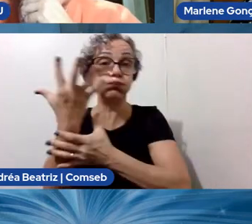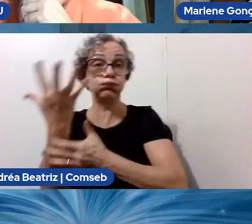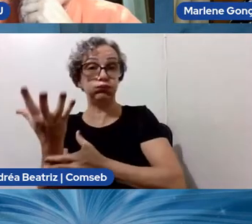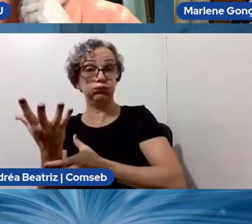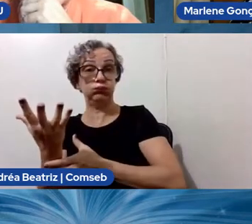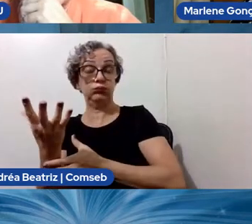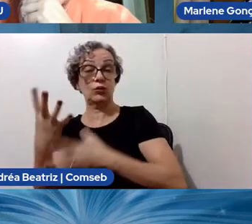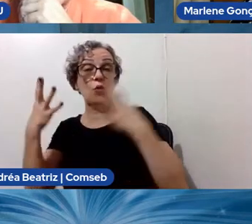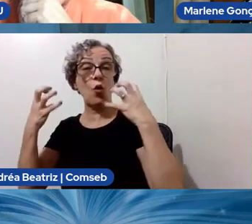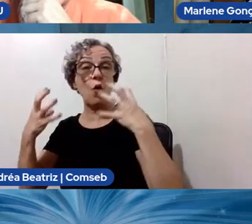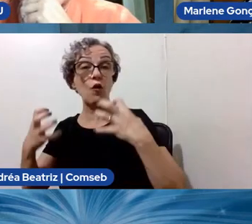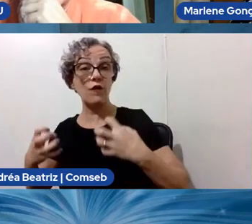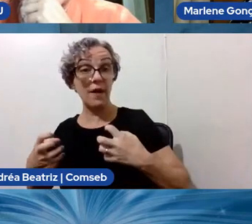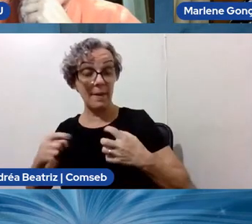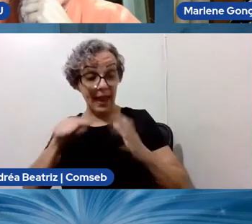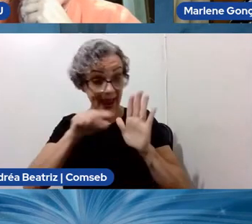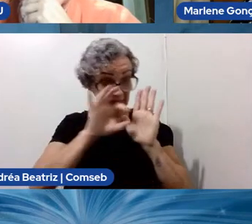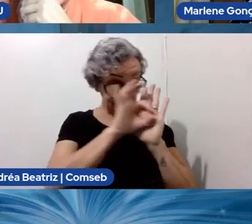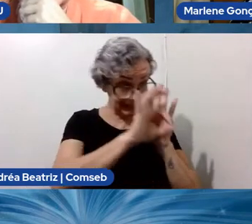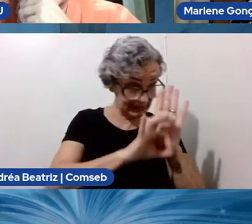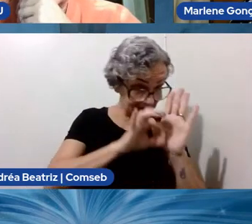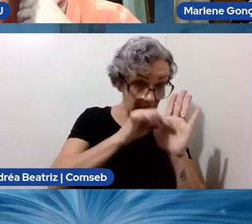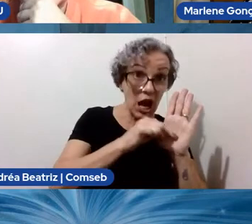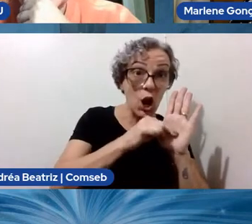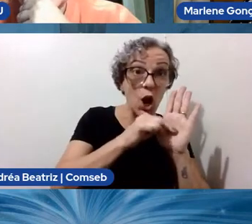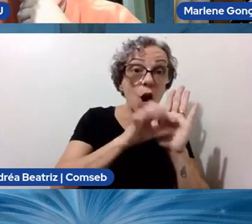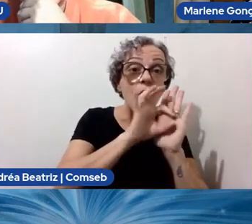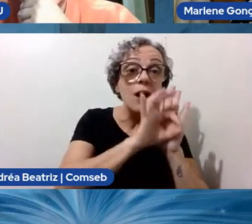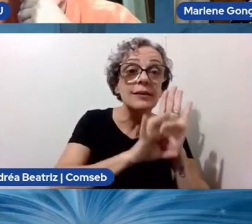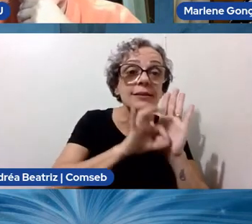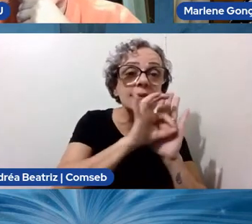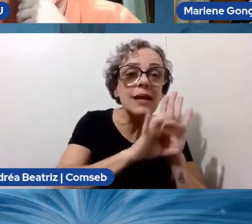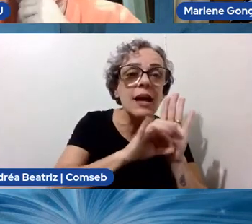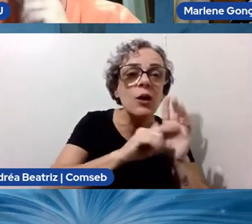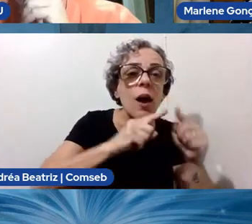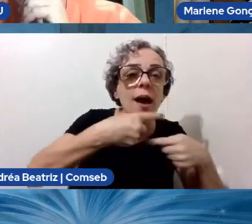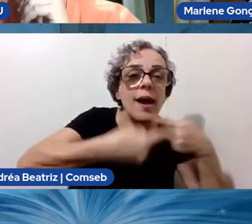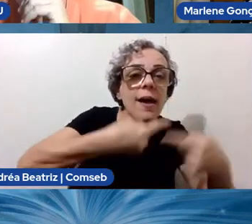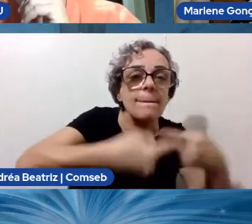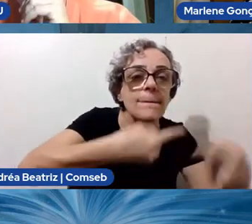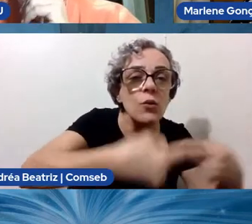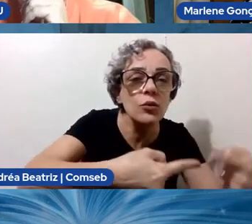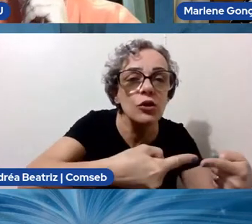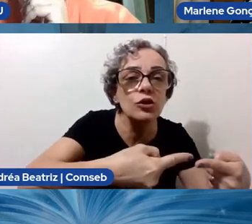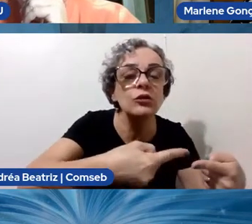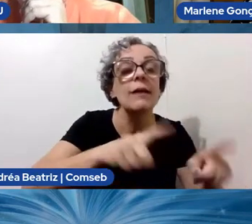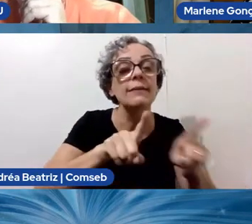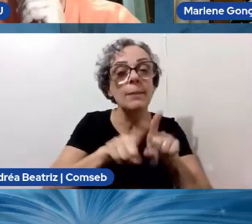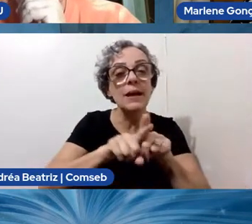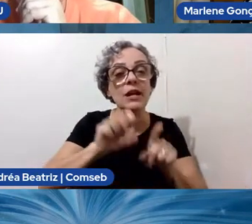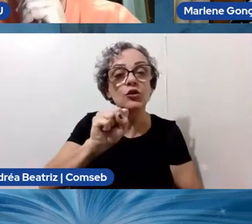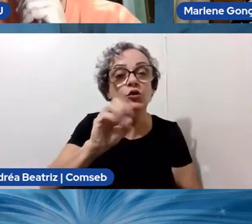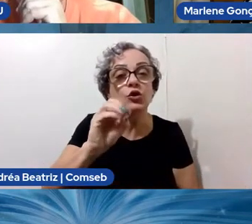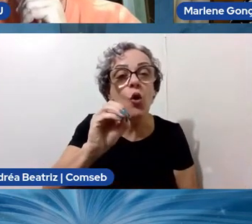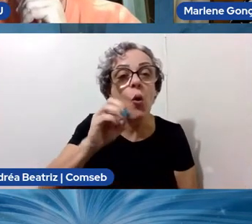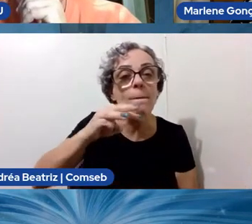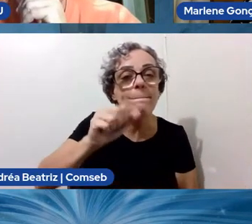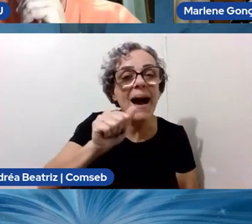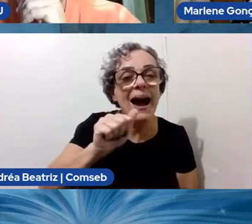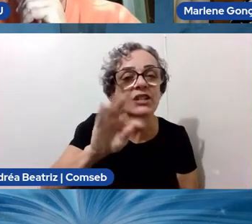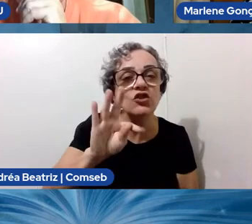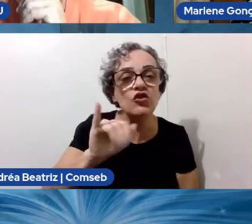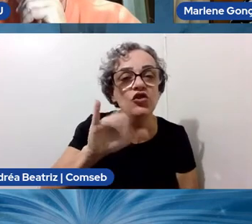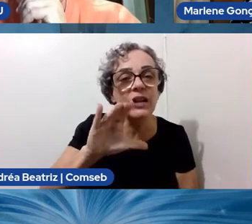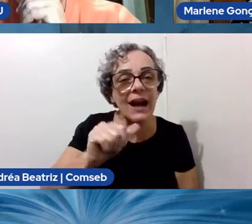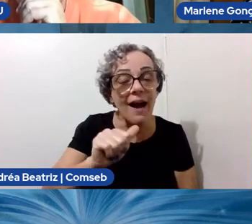célula reprodutiva. Começa com a célula reprodutiva e até com a somática você também consegue obter alguma coisa, mas a